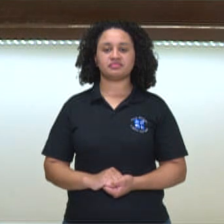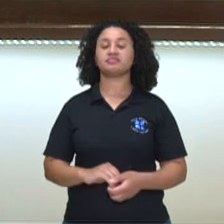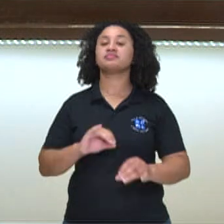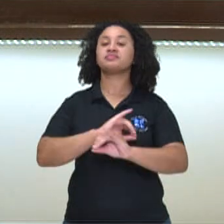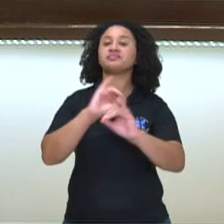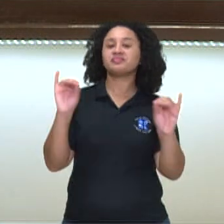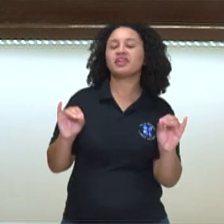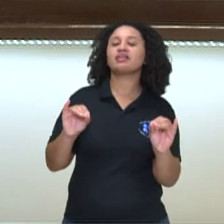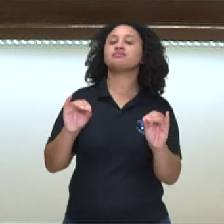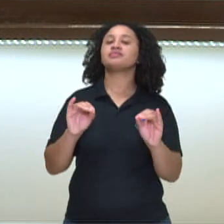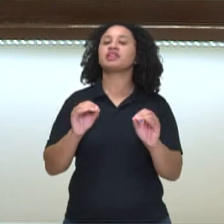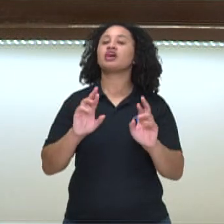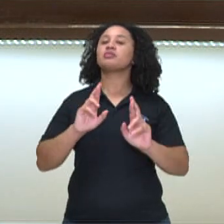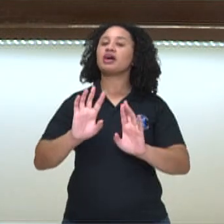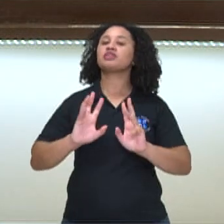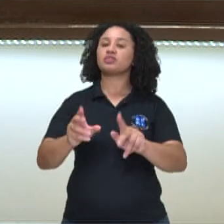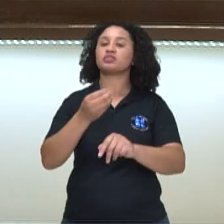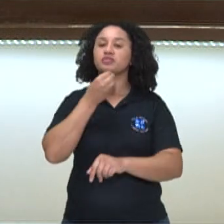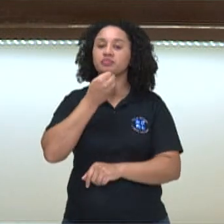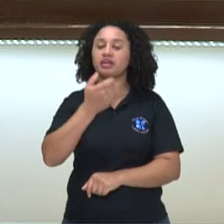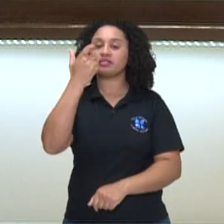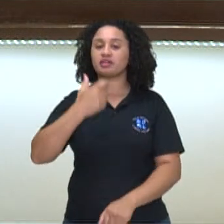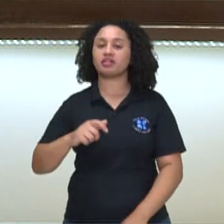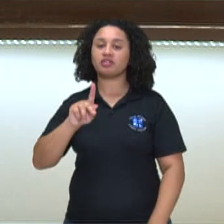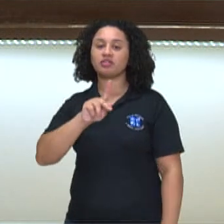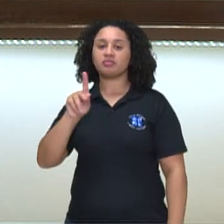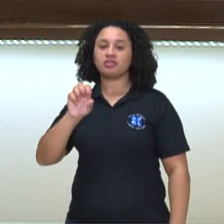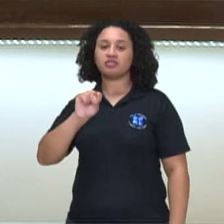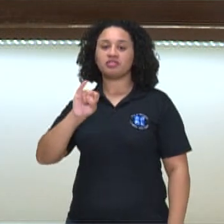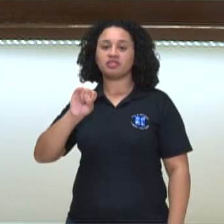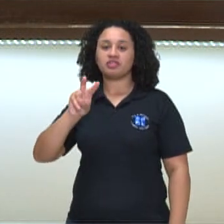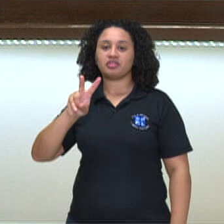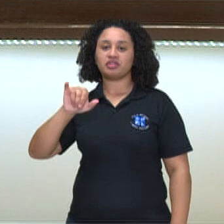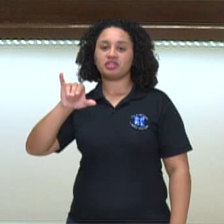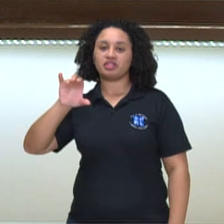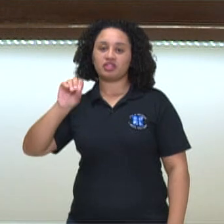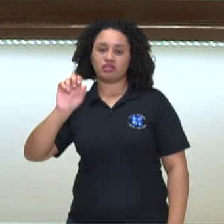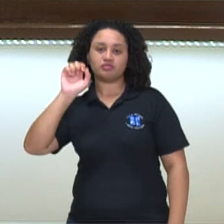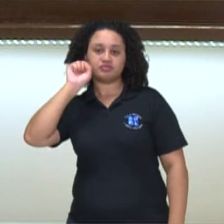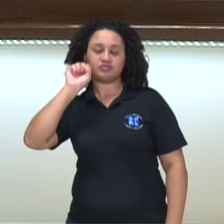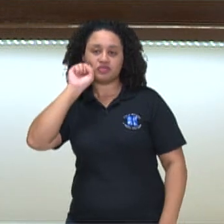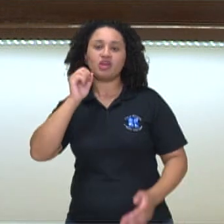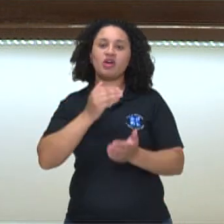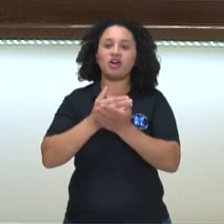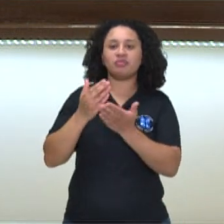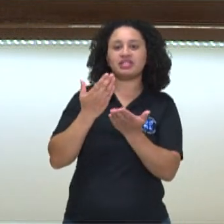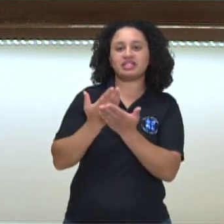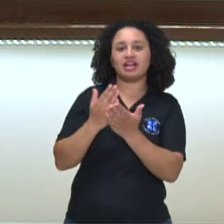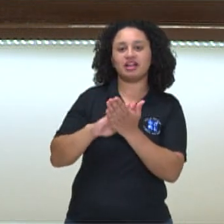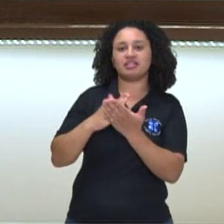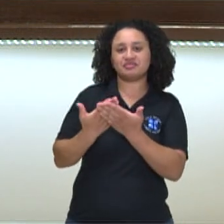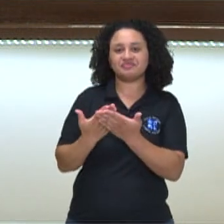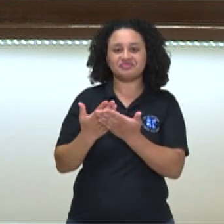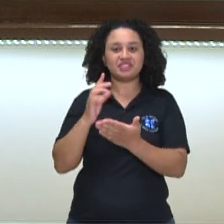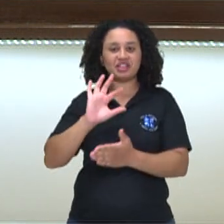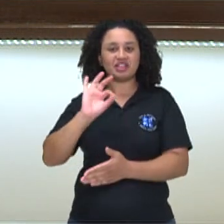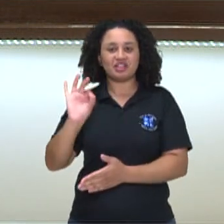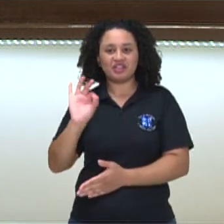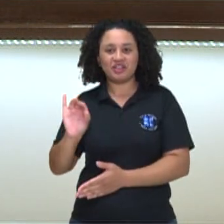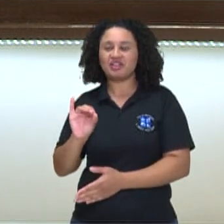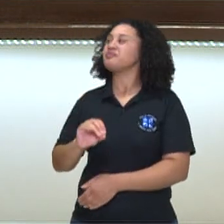Hi everyone! Espero que todos vocês estejam bem. Eu sou o professor Silvio e vamos começar a nossa aula cumprimentando a nossa intérprete. Hi